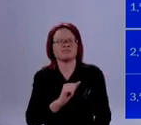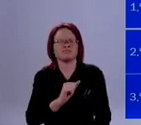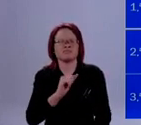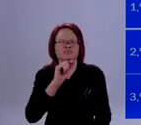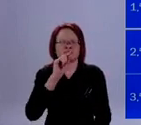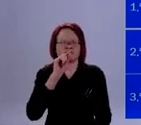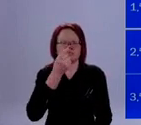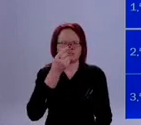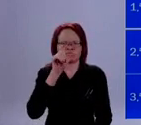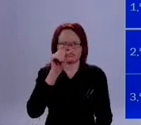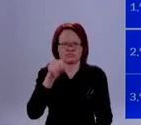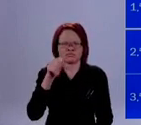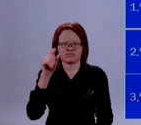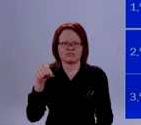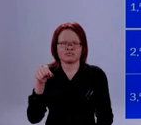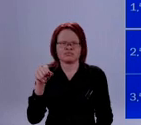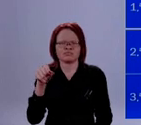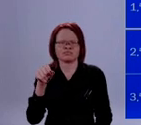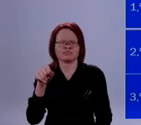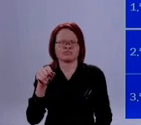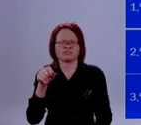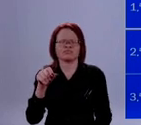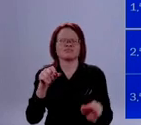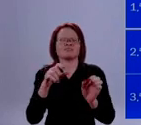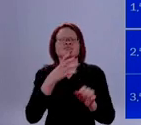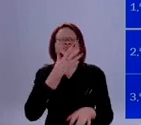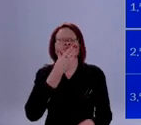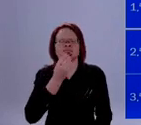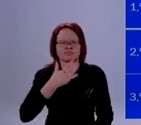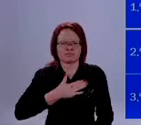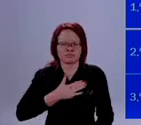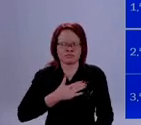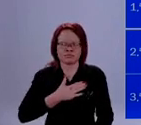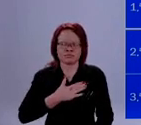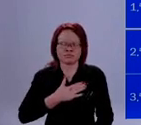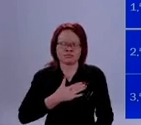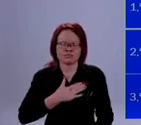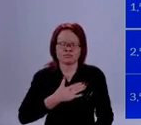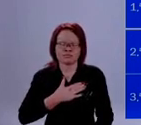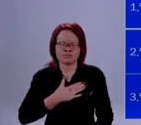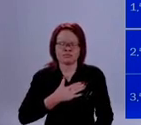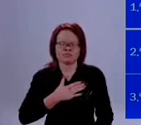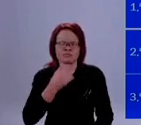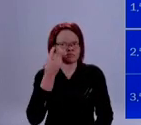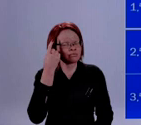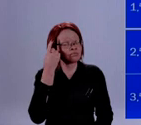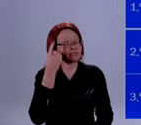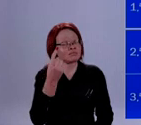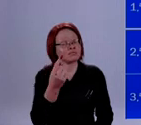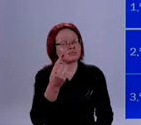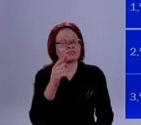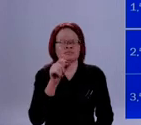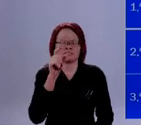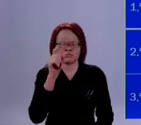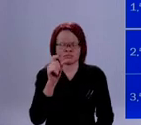possessivo da primeira pessoa no masculino que meu refere-se a um